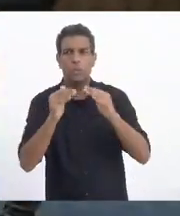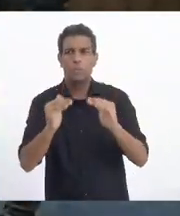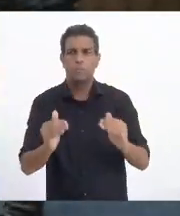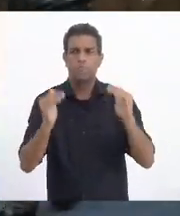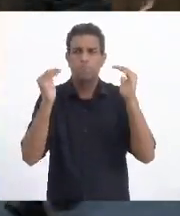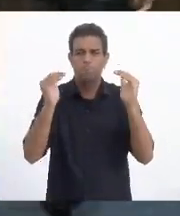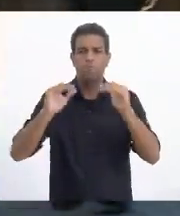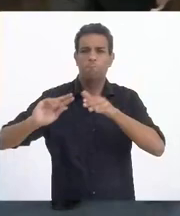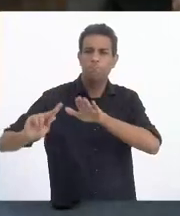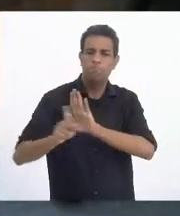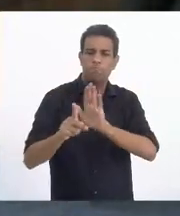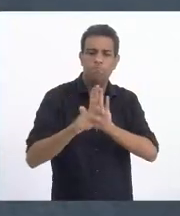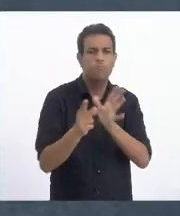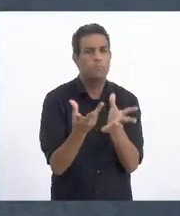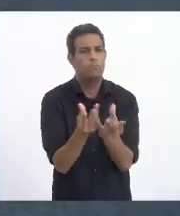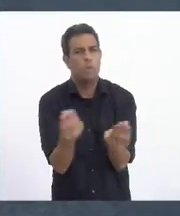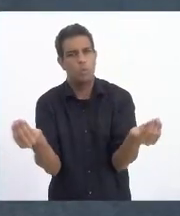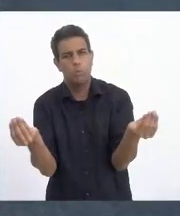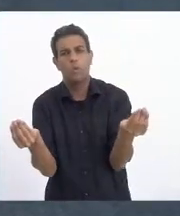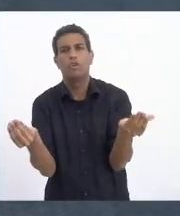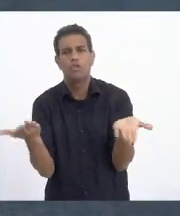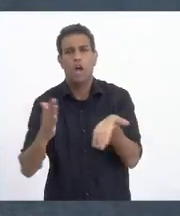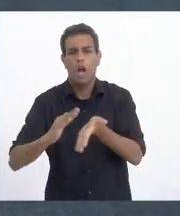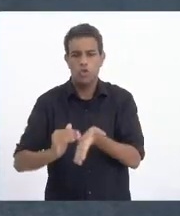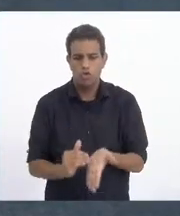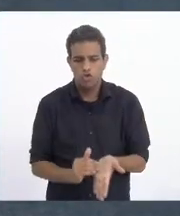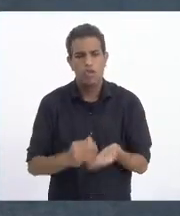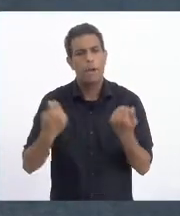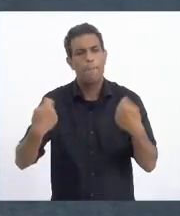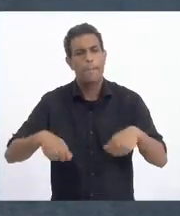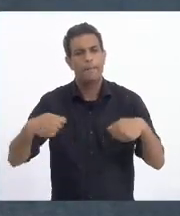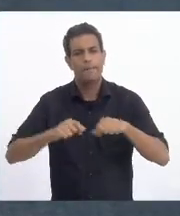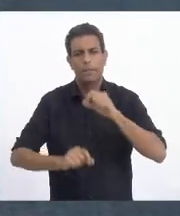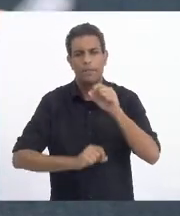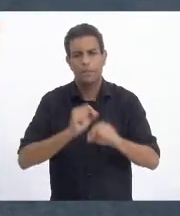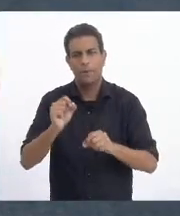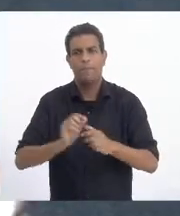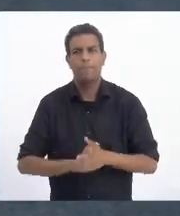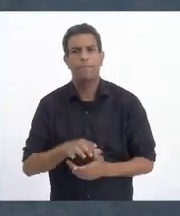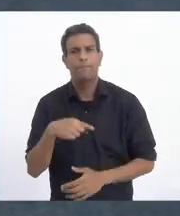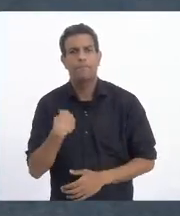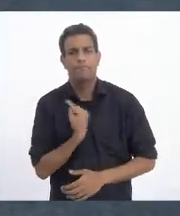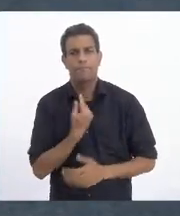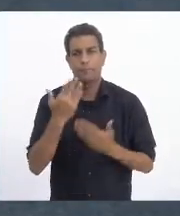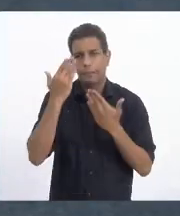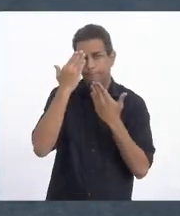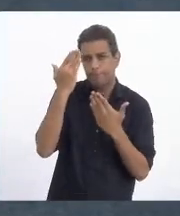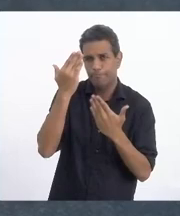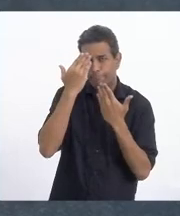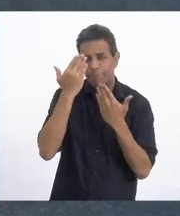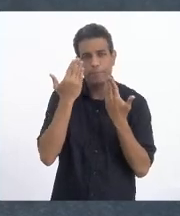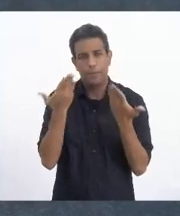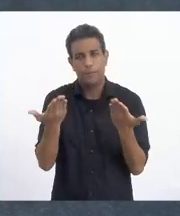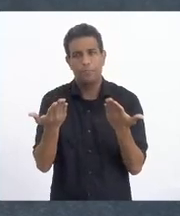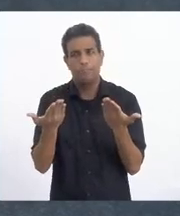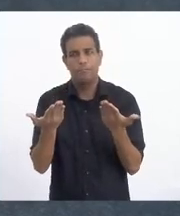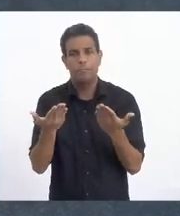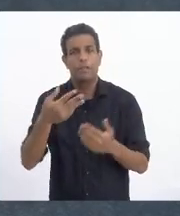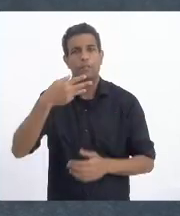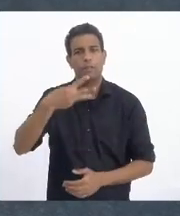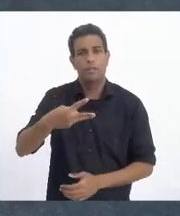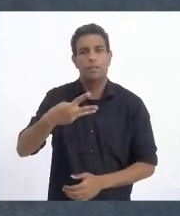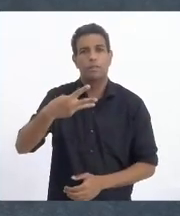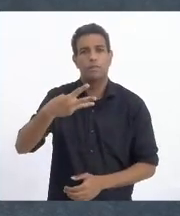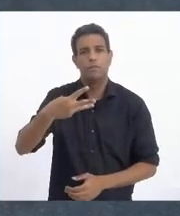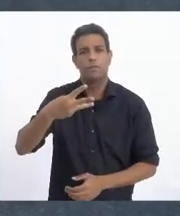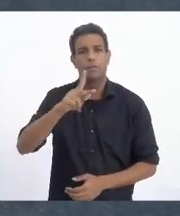fala, nós temos muitos excluídos e precisamos, encarecidamente, PL 1326 e